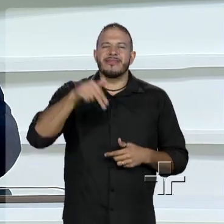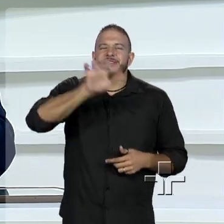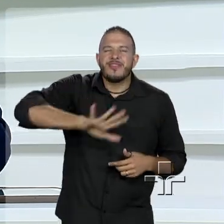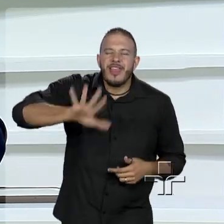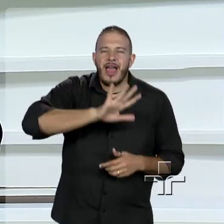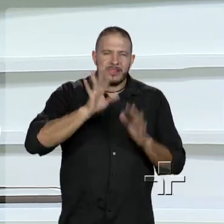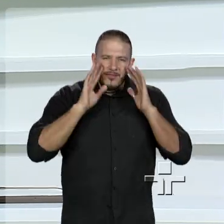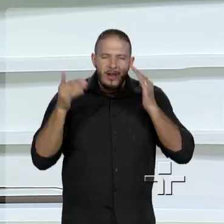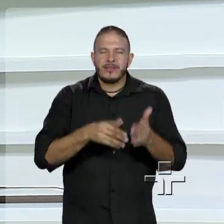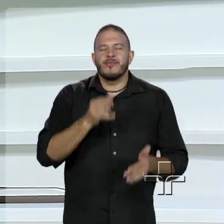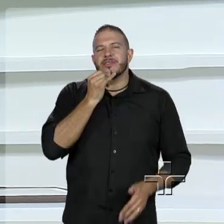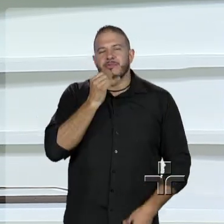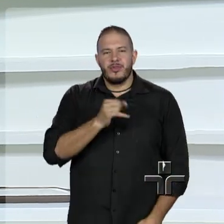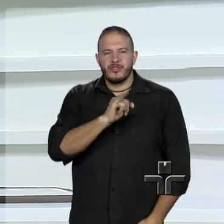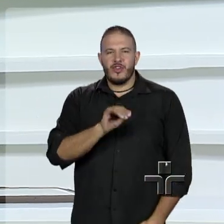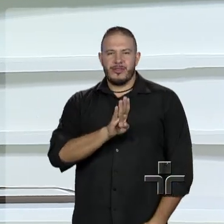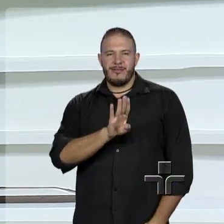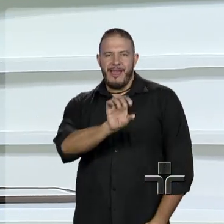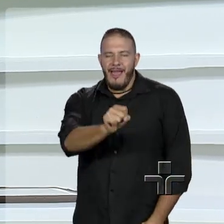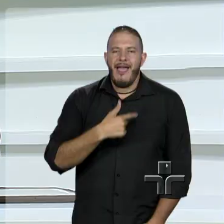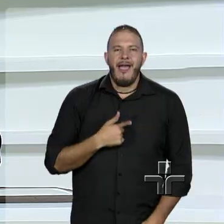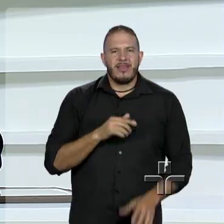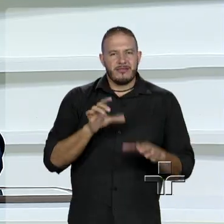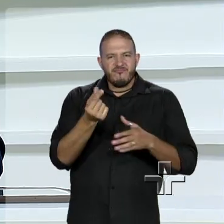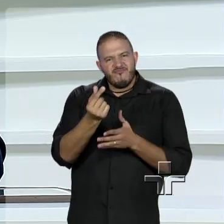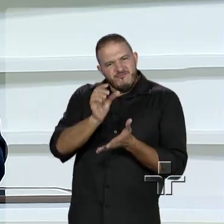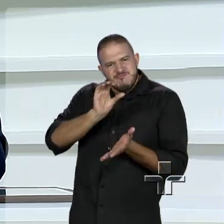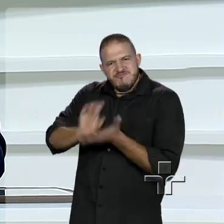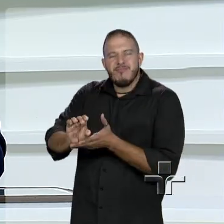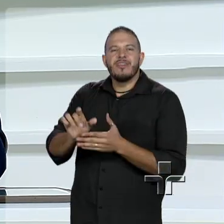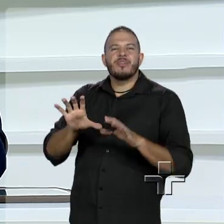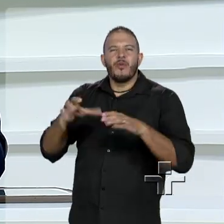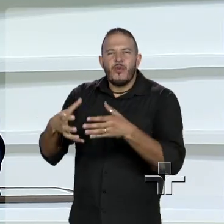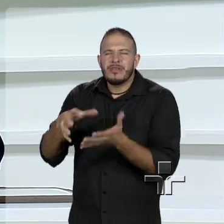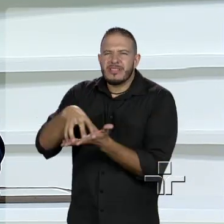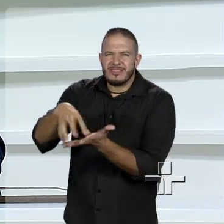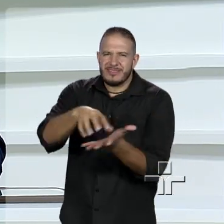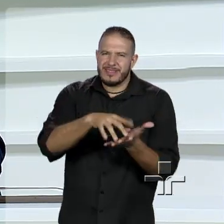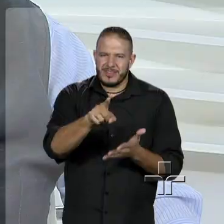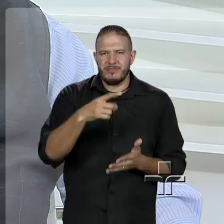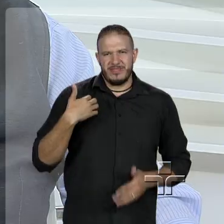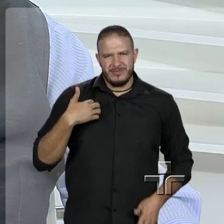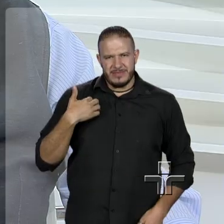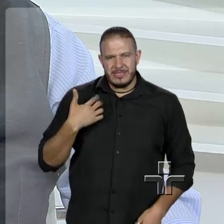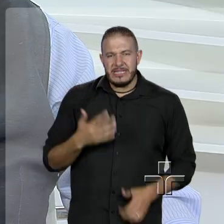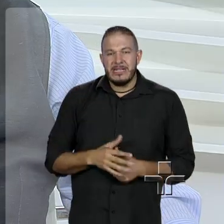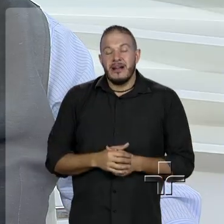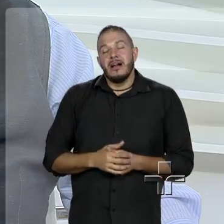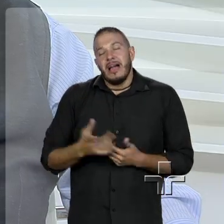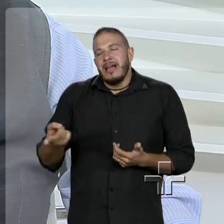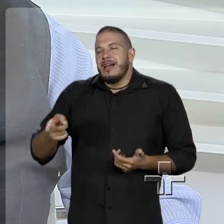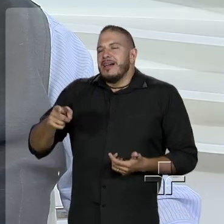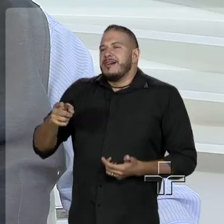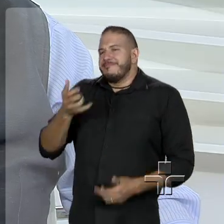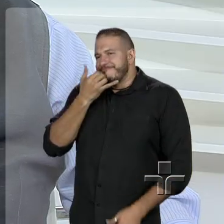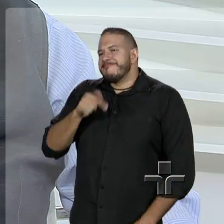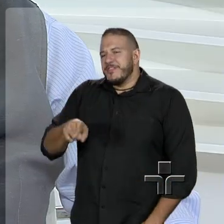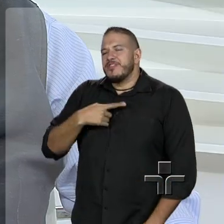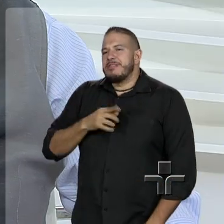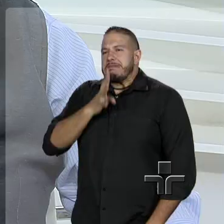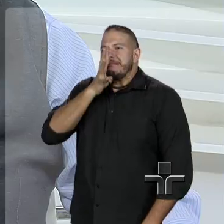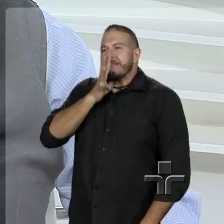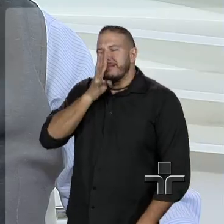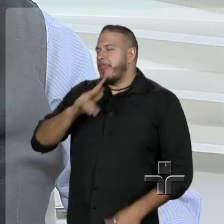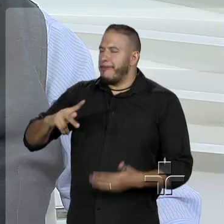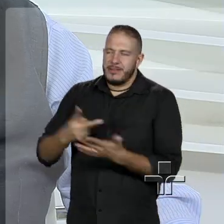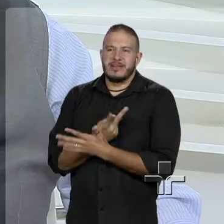na JBS, concentrar investimento em alguns setores, isso foi meio mancada. Isso né? foi um equívoco brutal. Agora, o